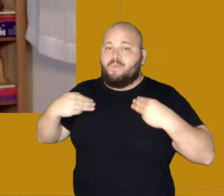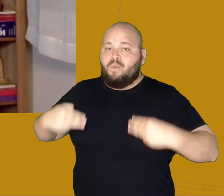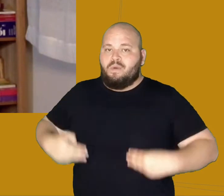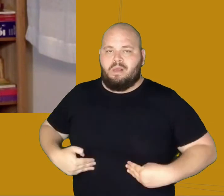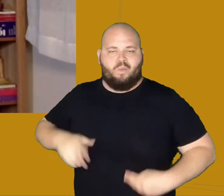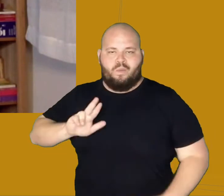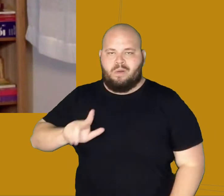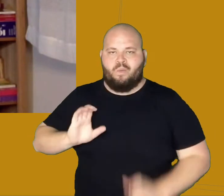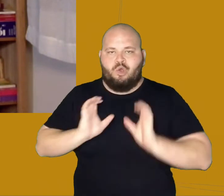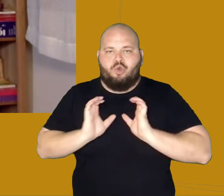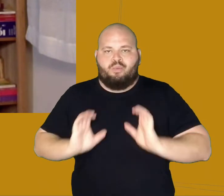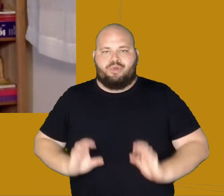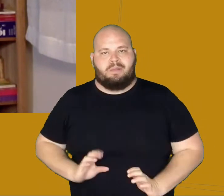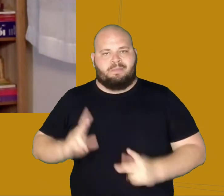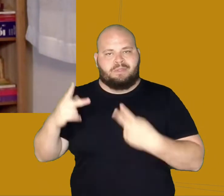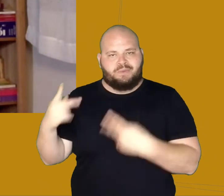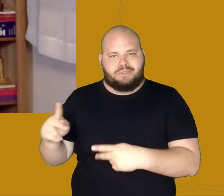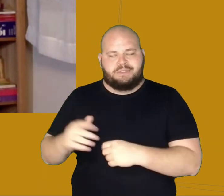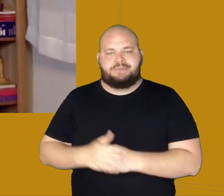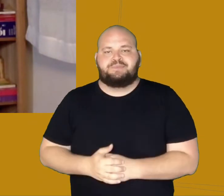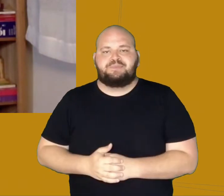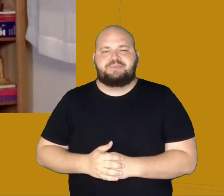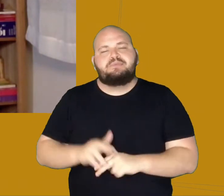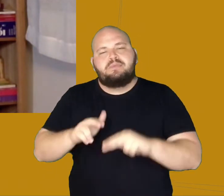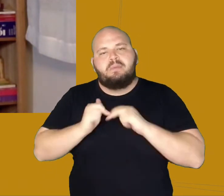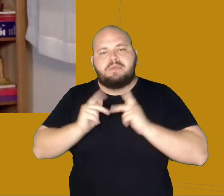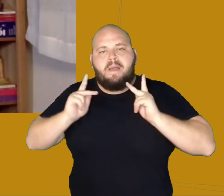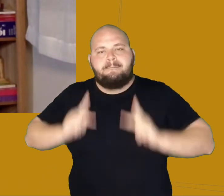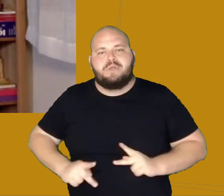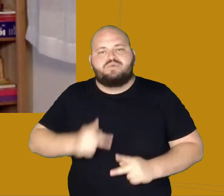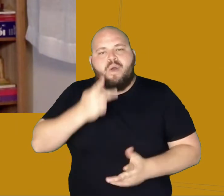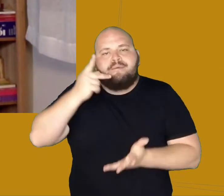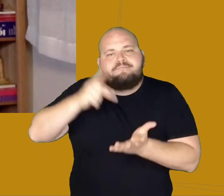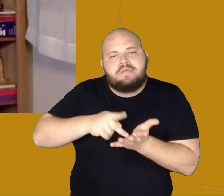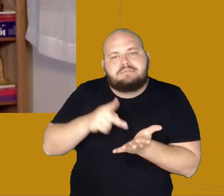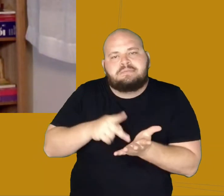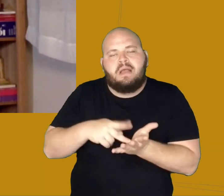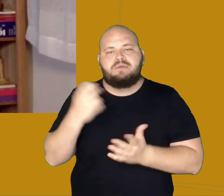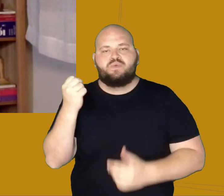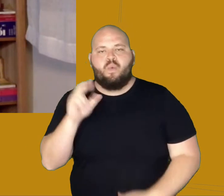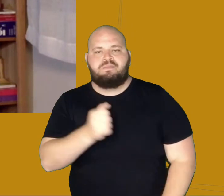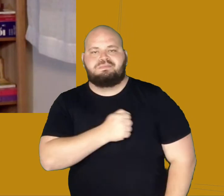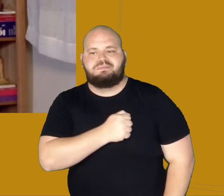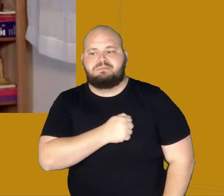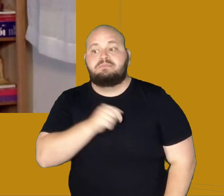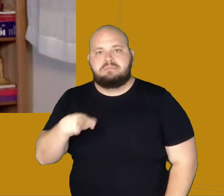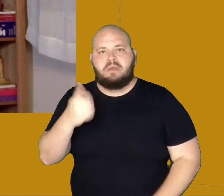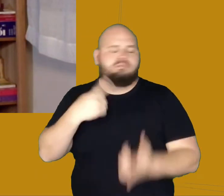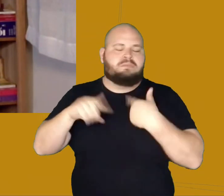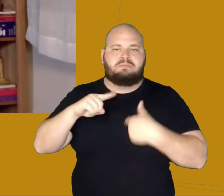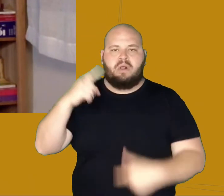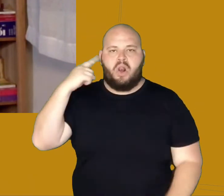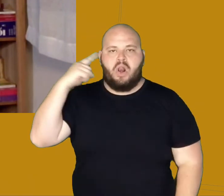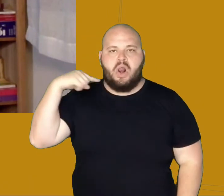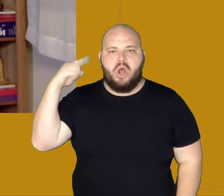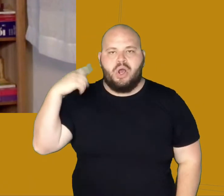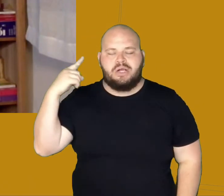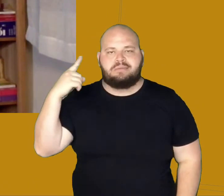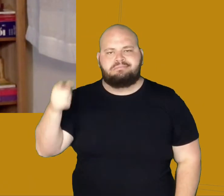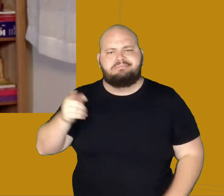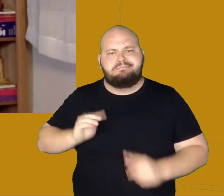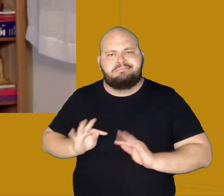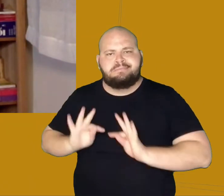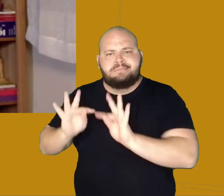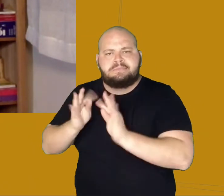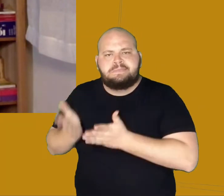comportamento. Assim, aquelas que são sinceras ou modestas, por exemplo, passam a ser consideradas insanas. O